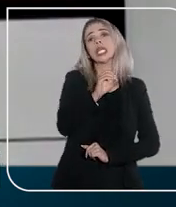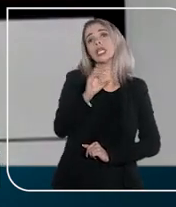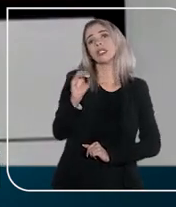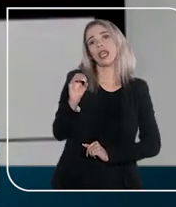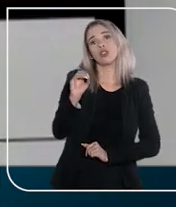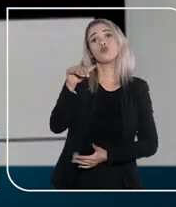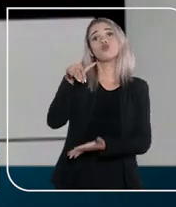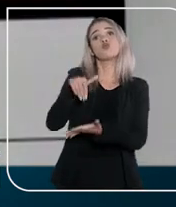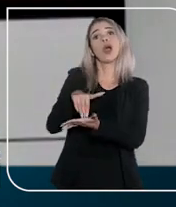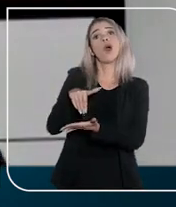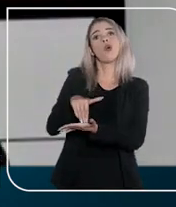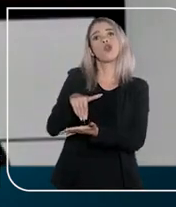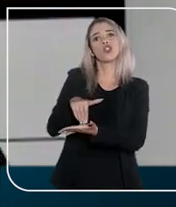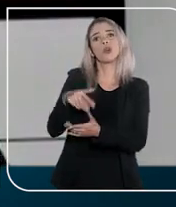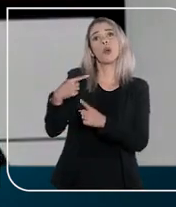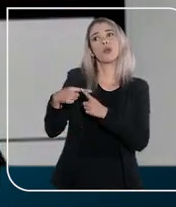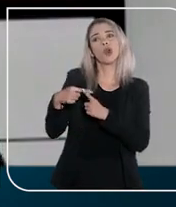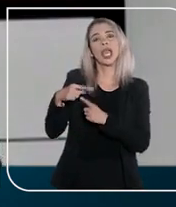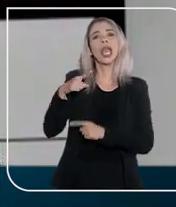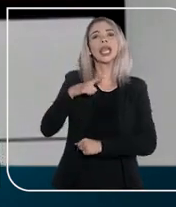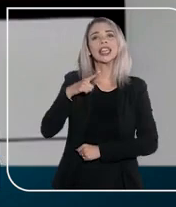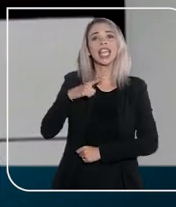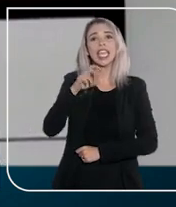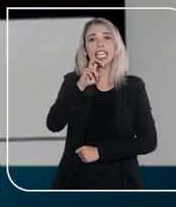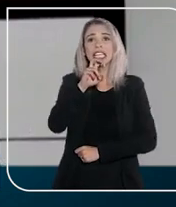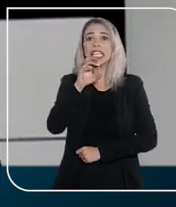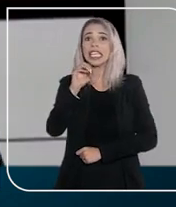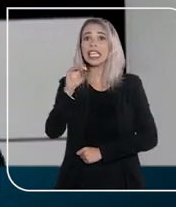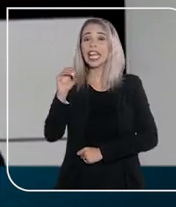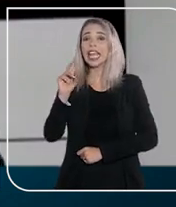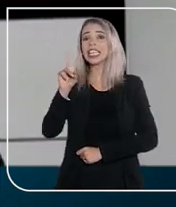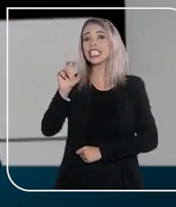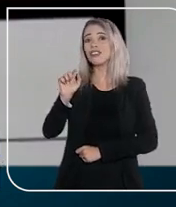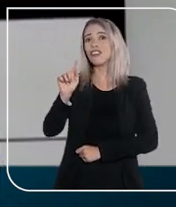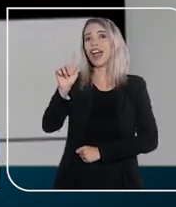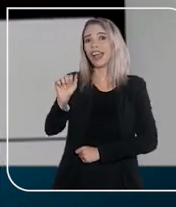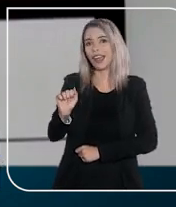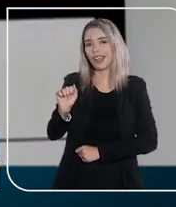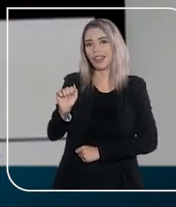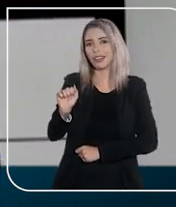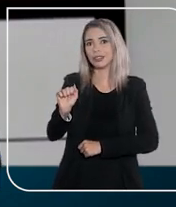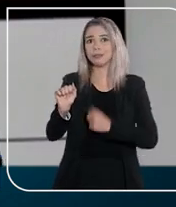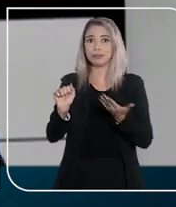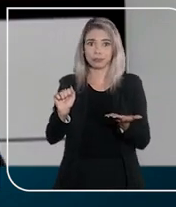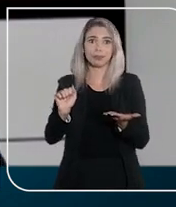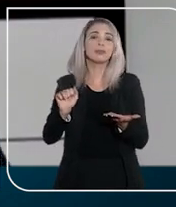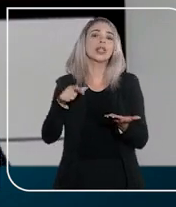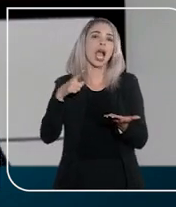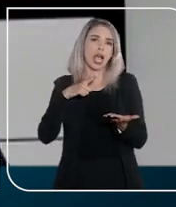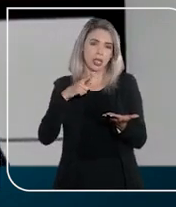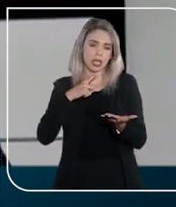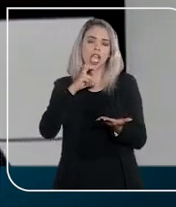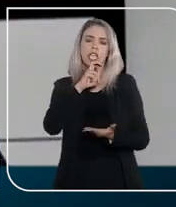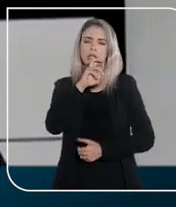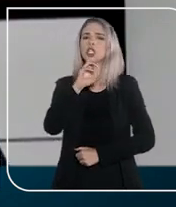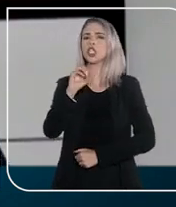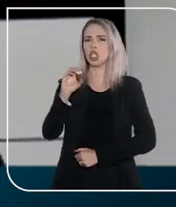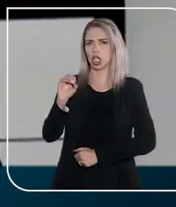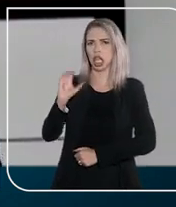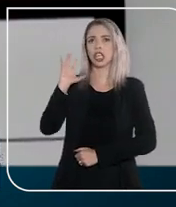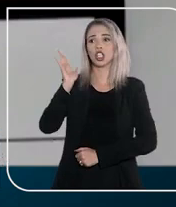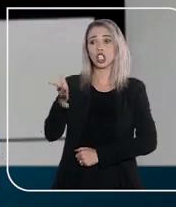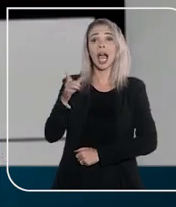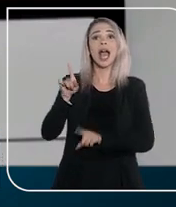última etapa, porque eu tinha 500 vagas a serem providas. De modo que no final eu teria 500 vagas a serem providas e